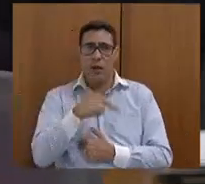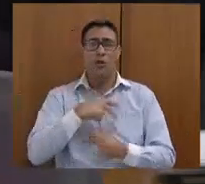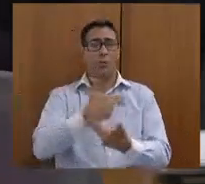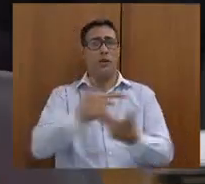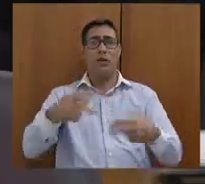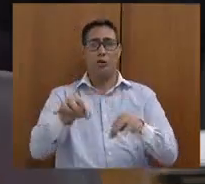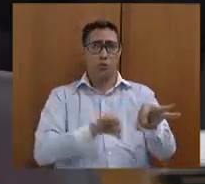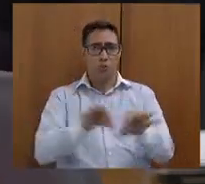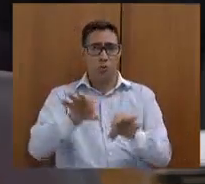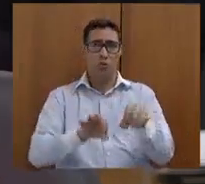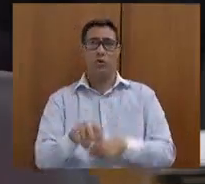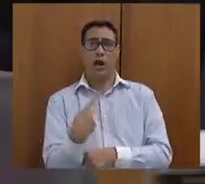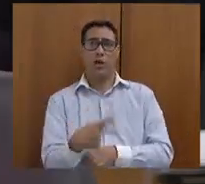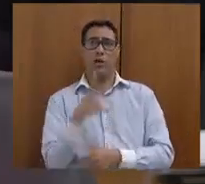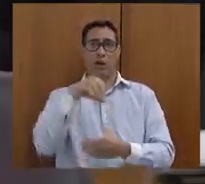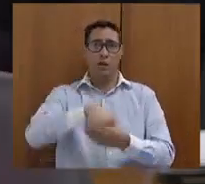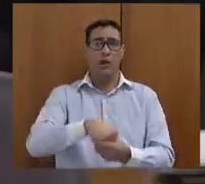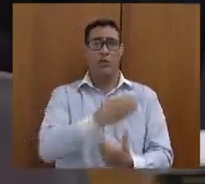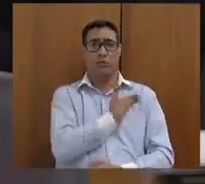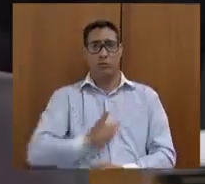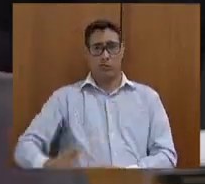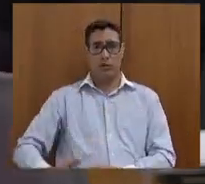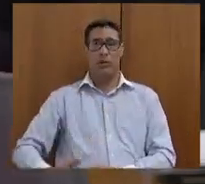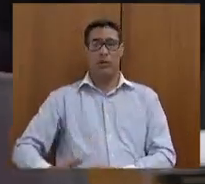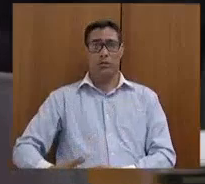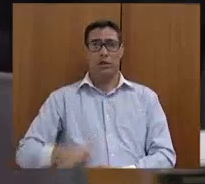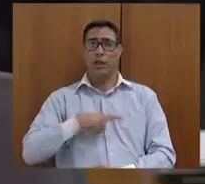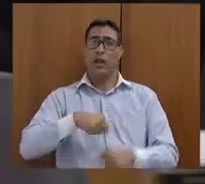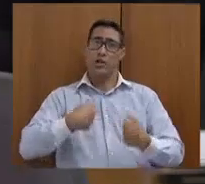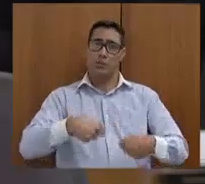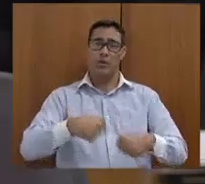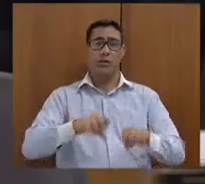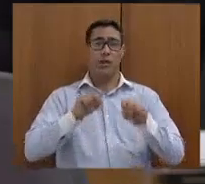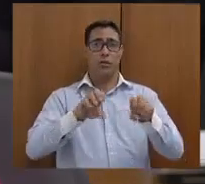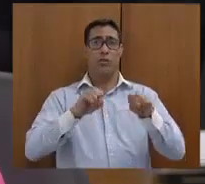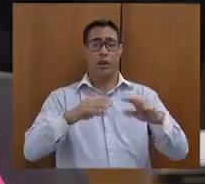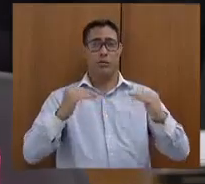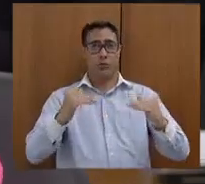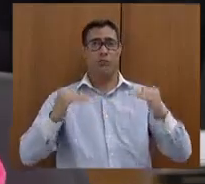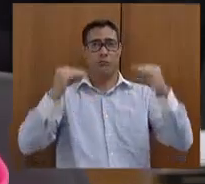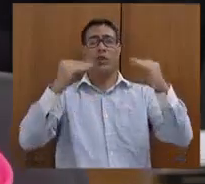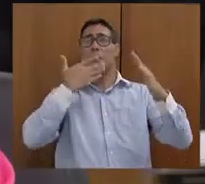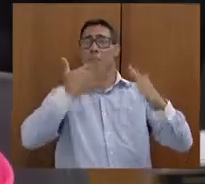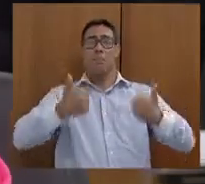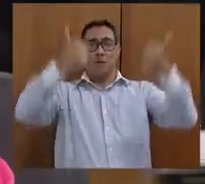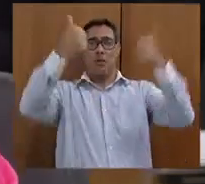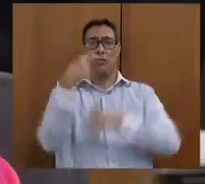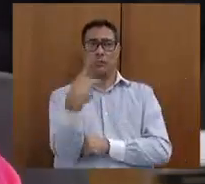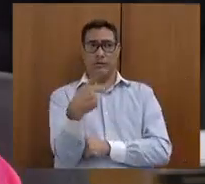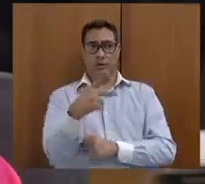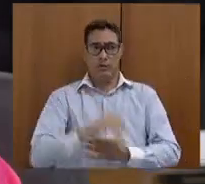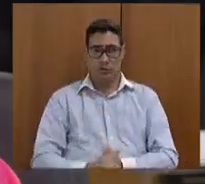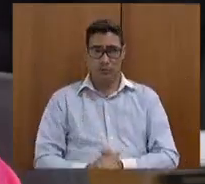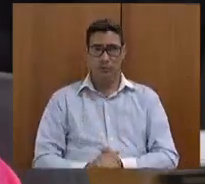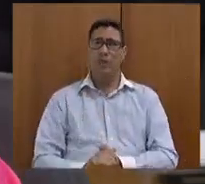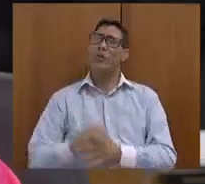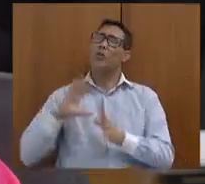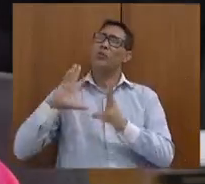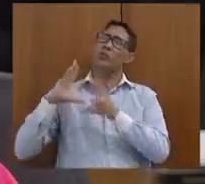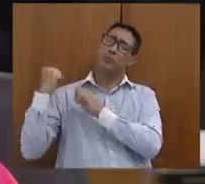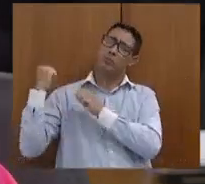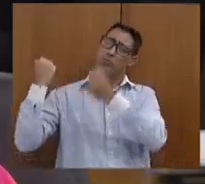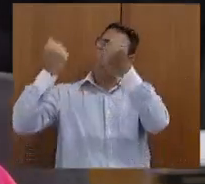estado estrutural nesse país nós precisamos da educação para superar isso E aí com toda essa introdução